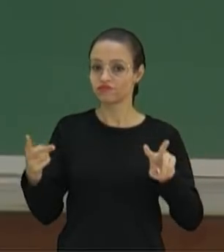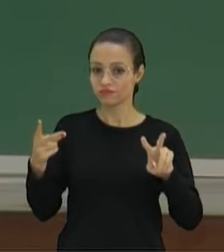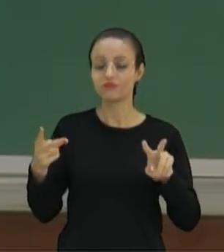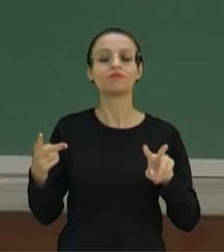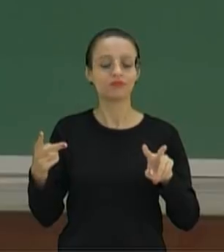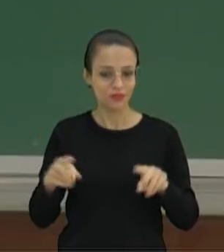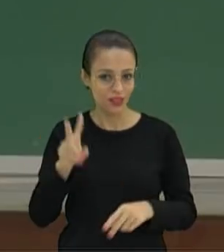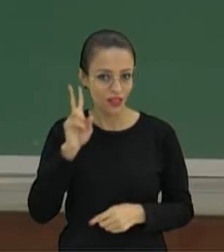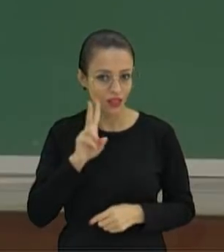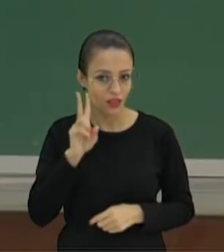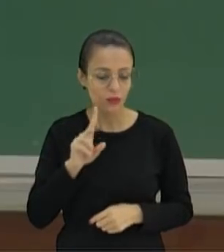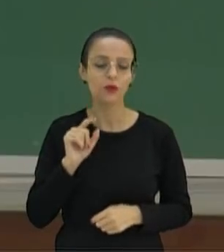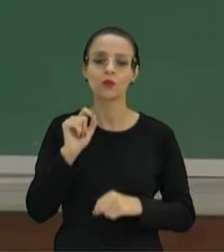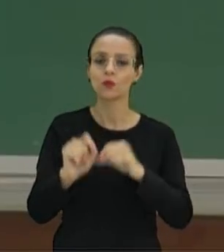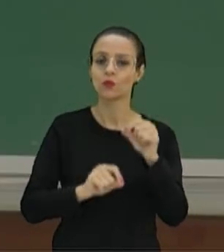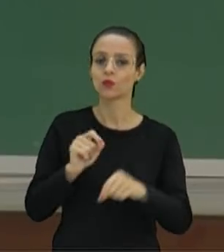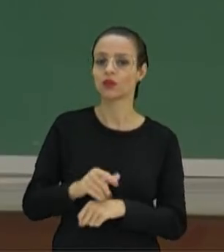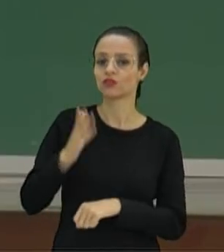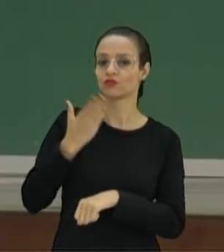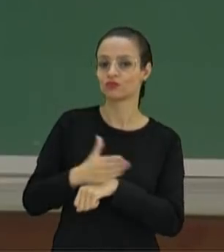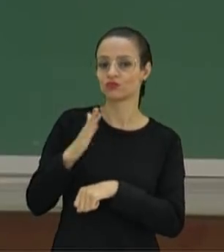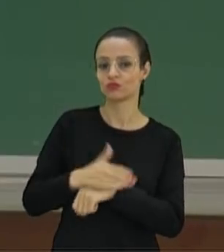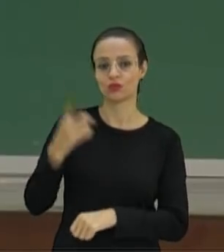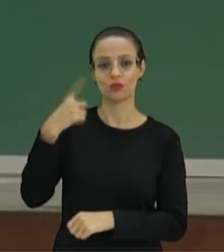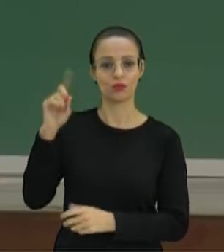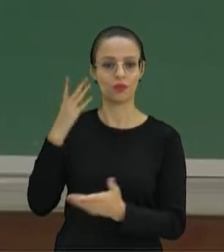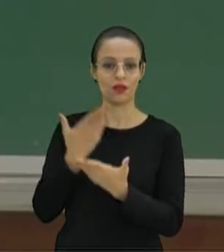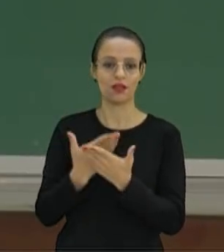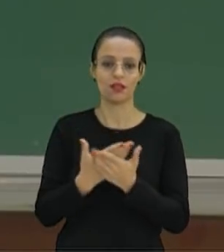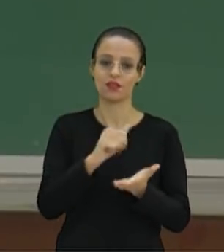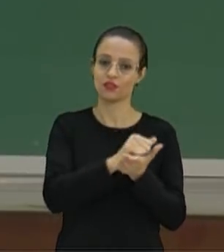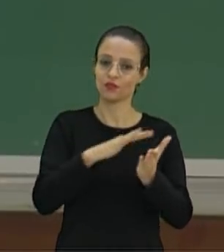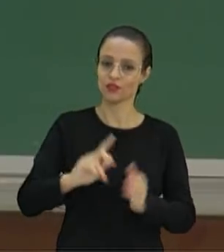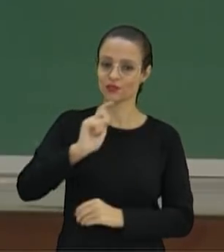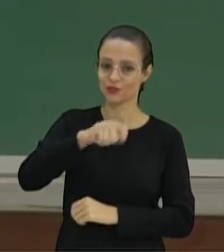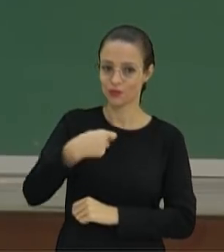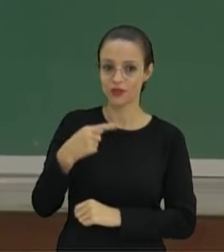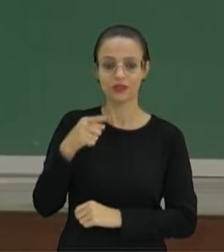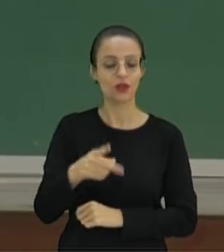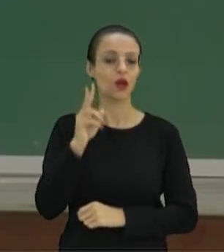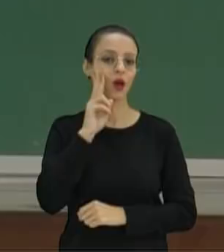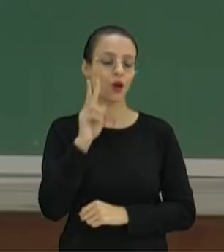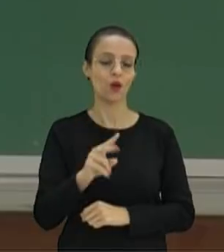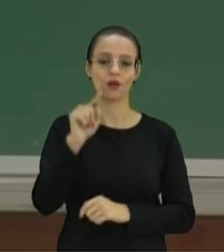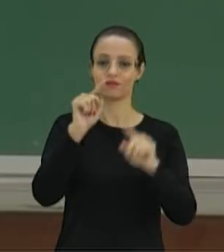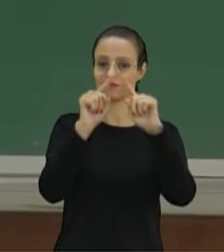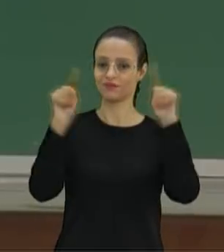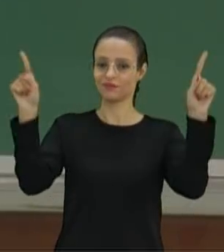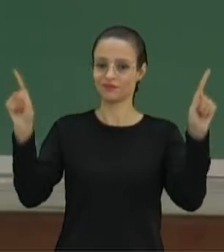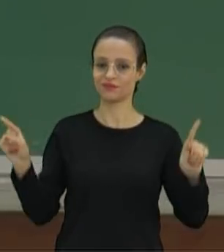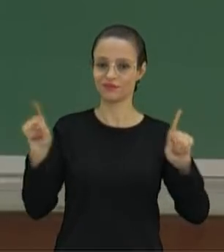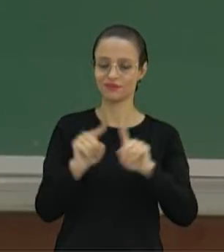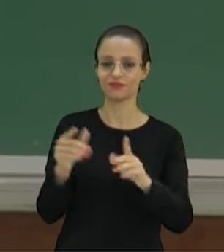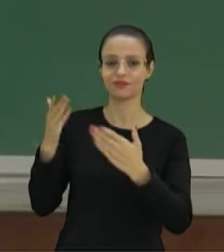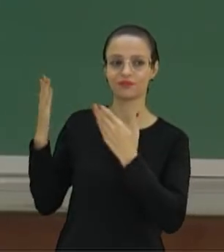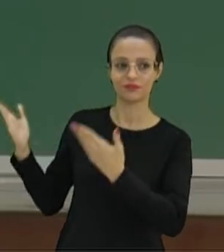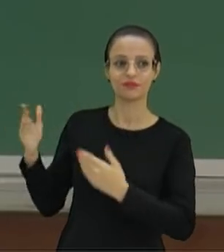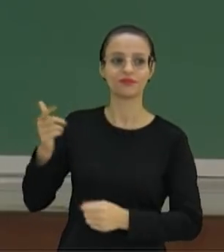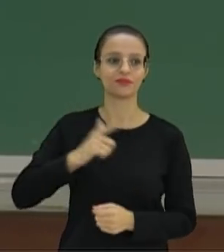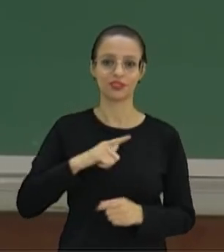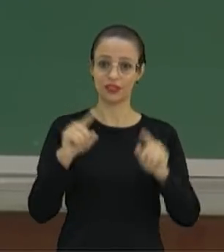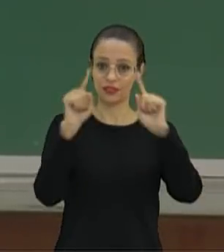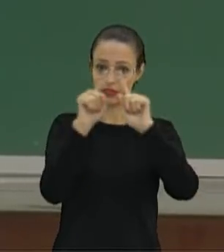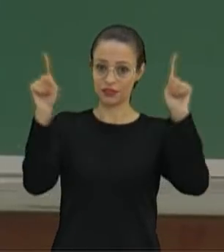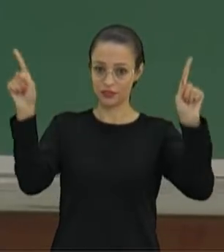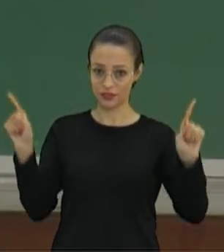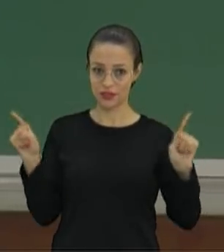transformações. Lembram lá que a gente fez na aula passada um monte de exercícios sobre isso? Então, olha a nossa tabela aqui, ó. Nós temos, então, a tabela